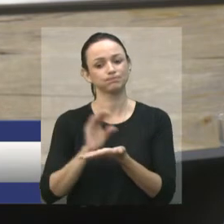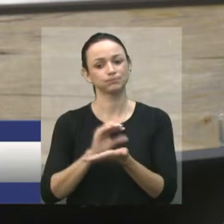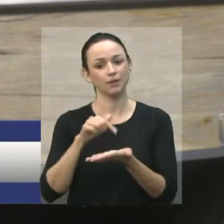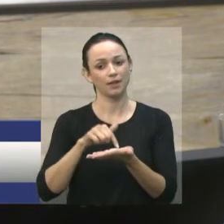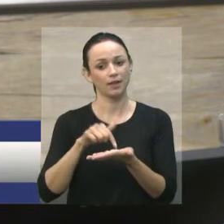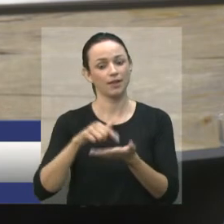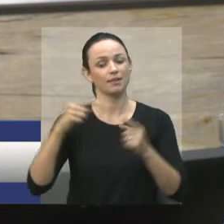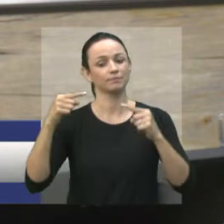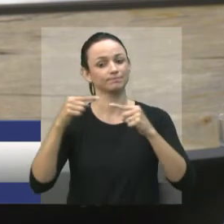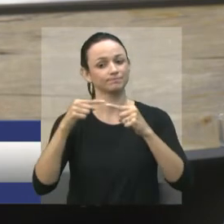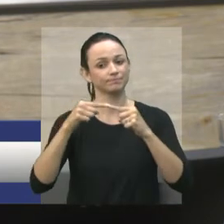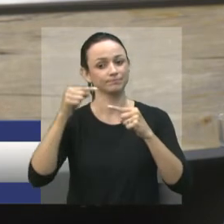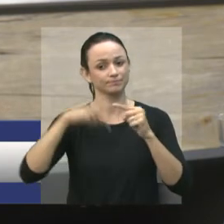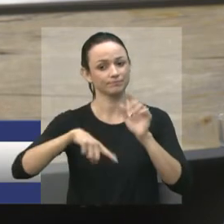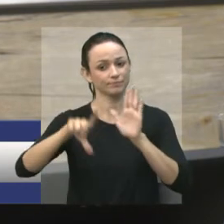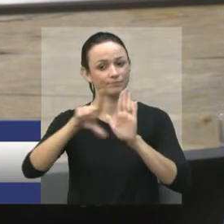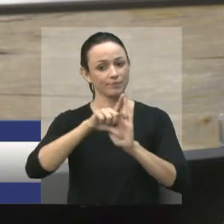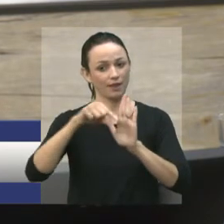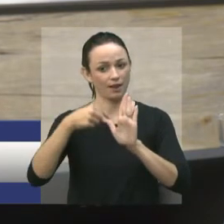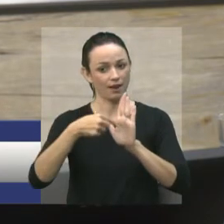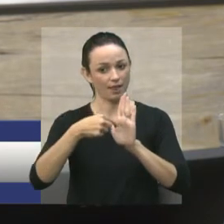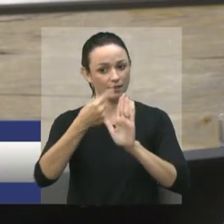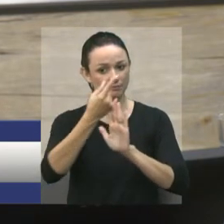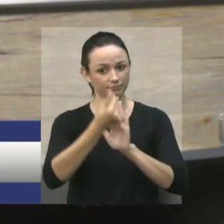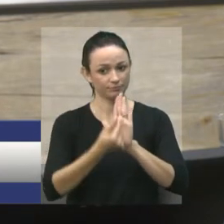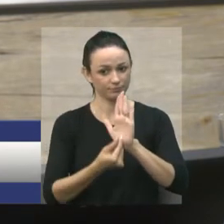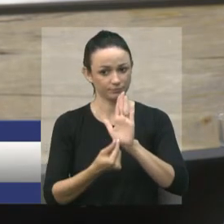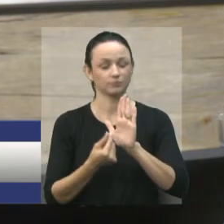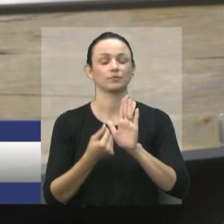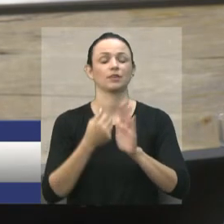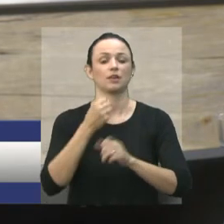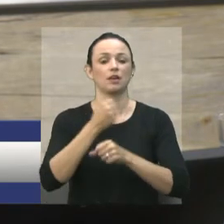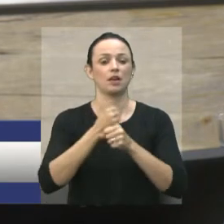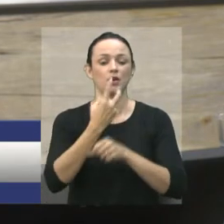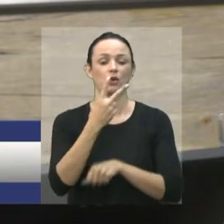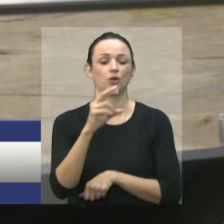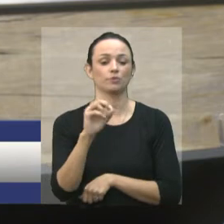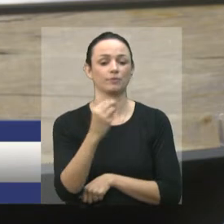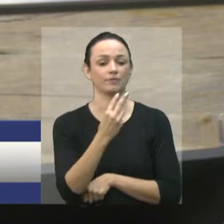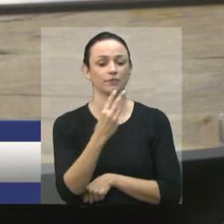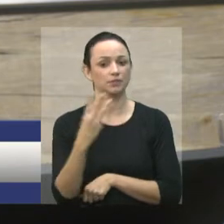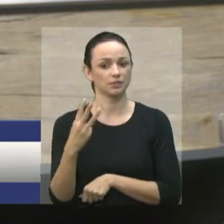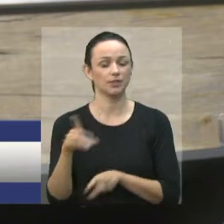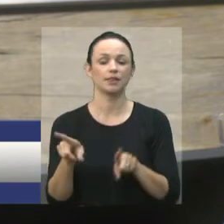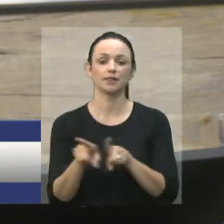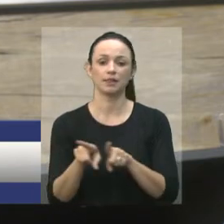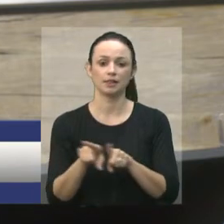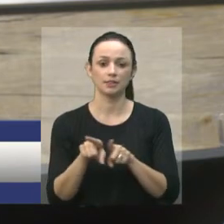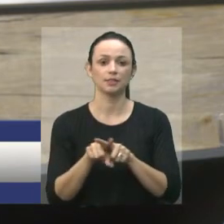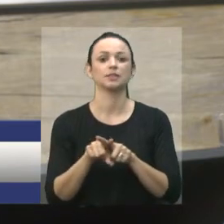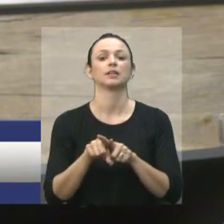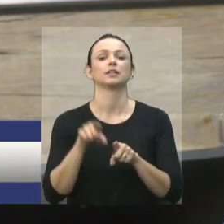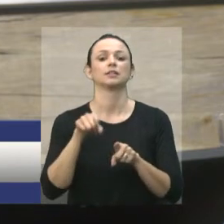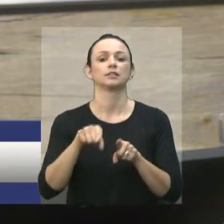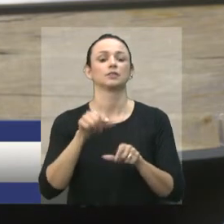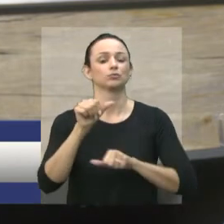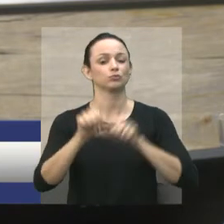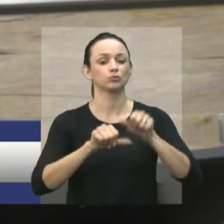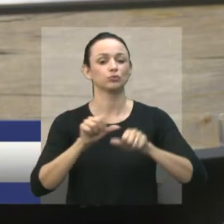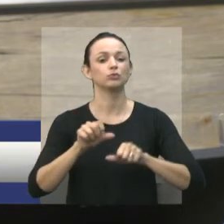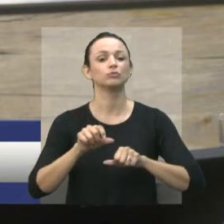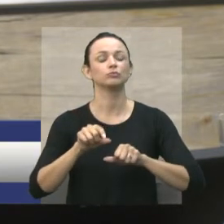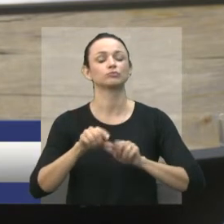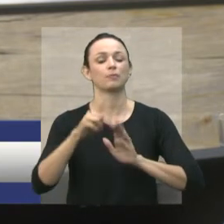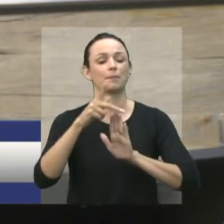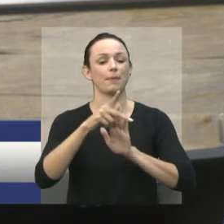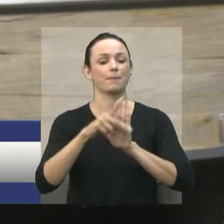recursos correspondentes na lei orçamentária para o exercício financeiro de 2023, bem como promovidas as alterações no